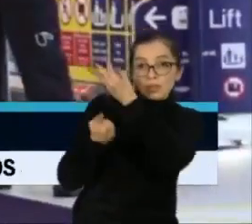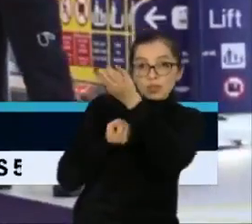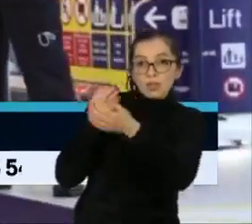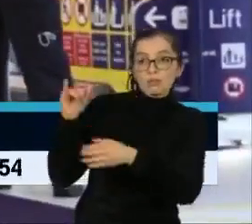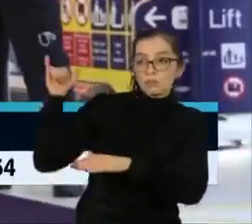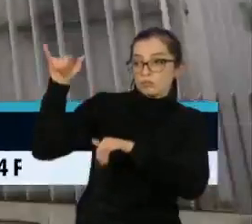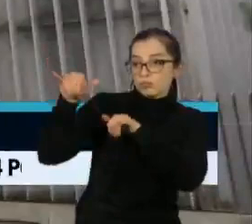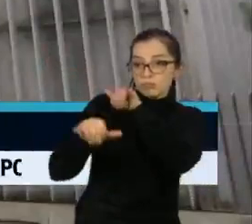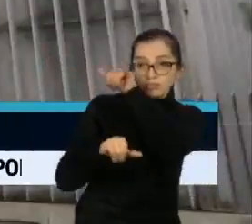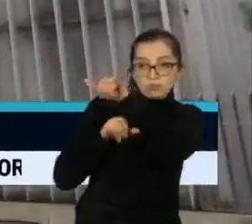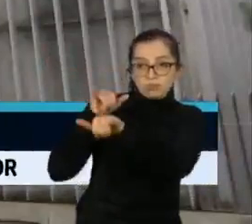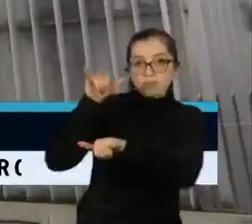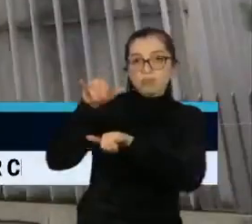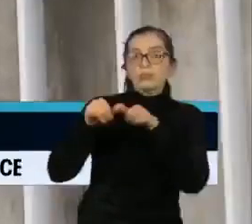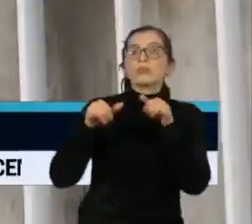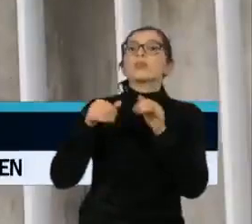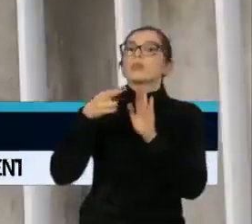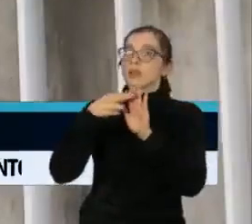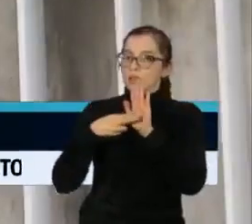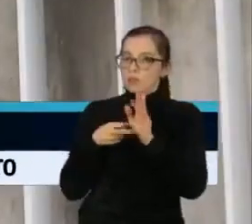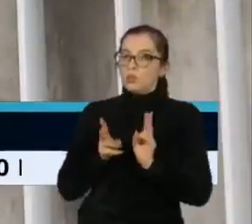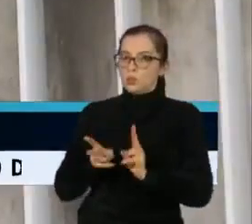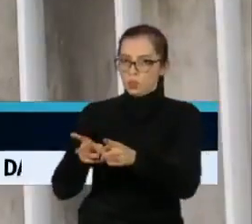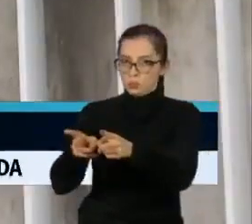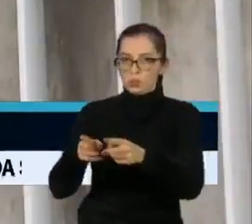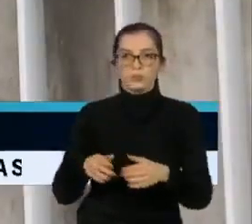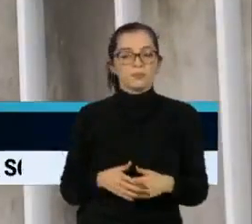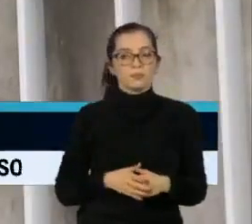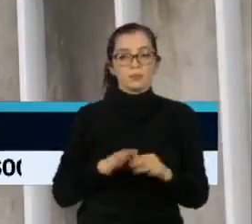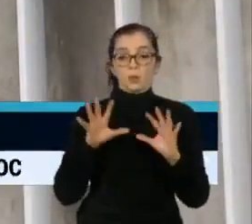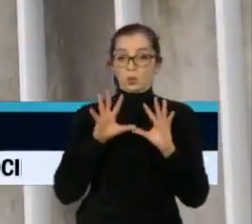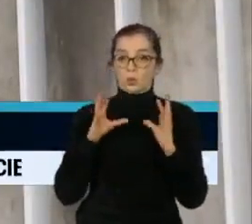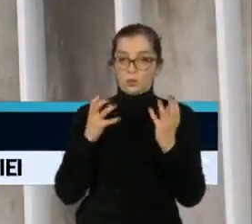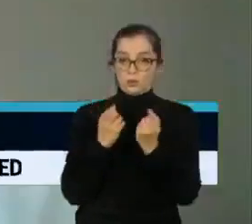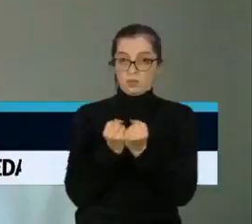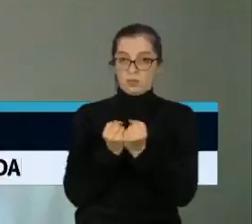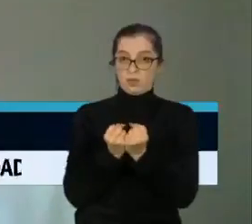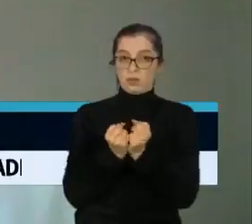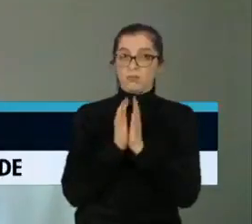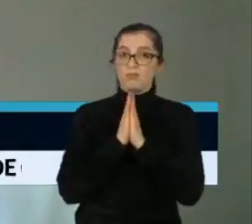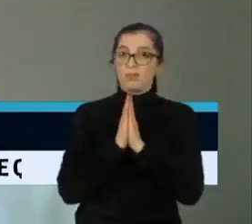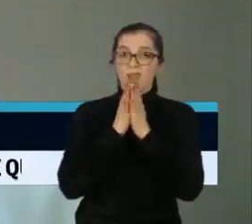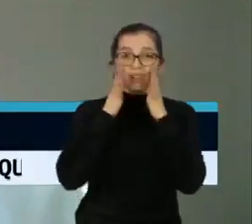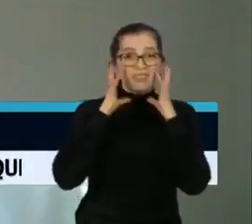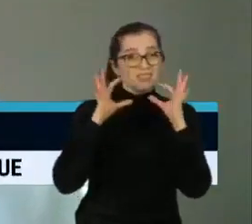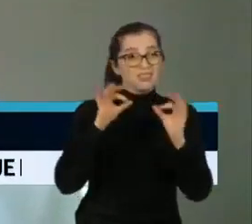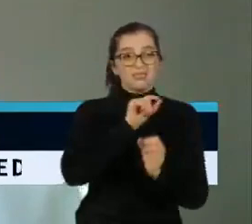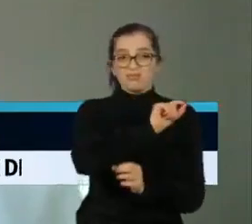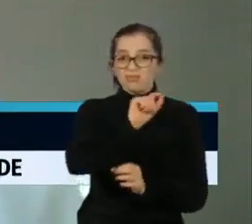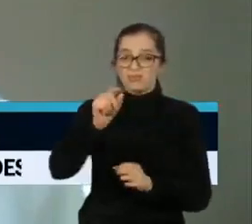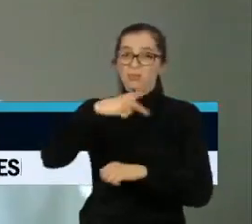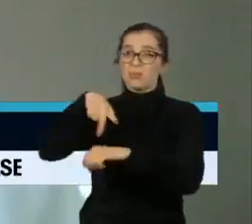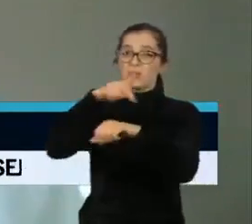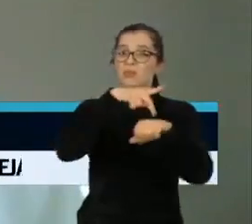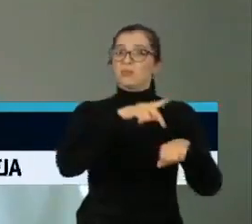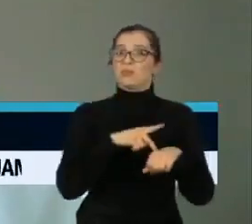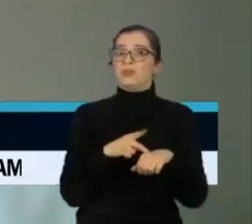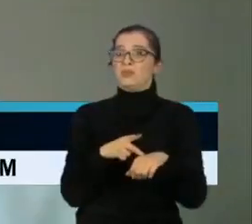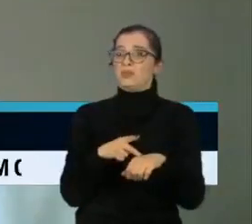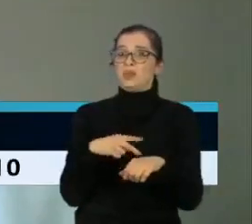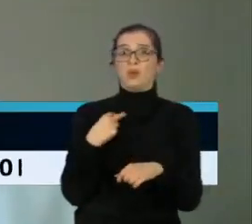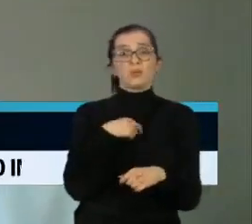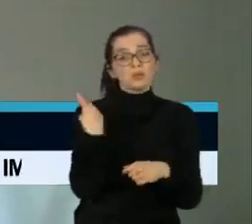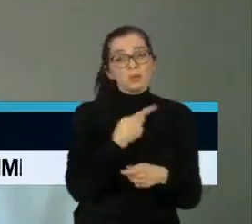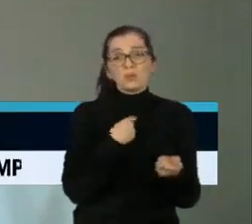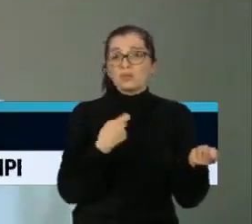devem Seguir em vigor a Organização Mundial da Saúde pediu cautela aos países enquanto não tivermos o controle em